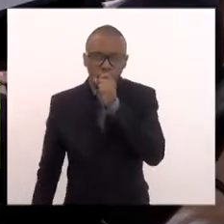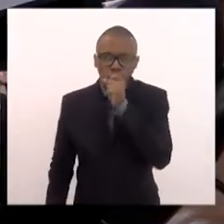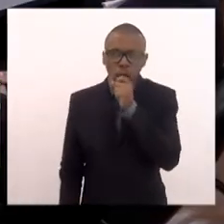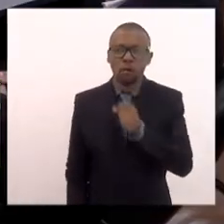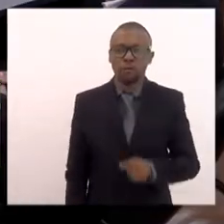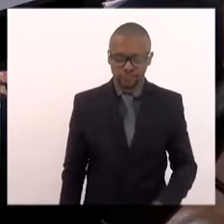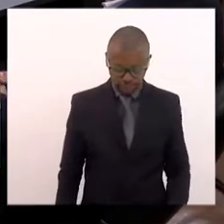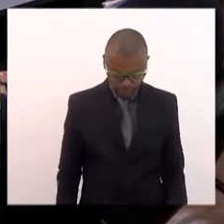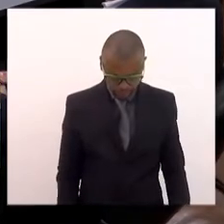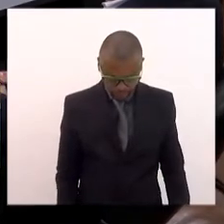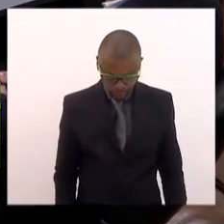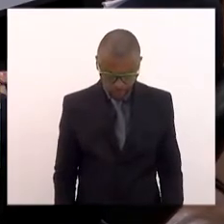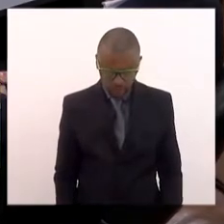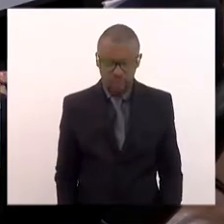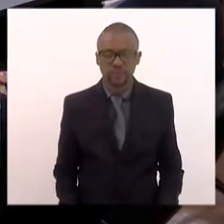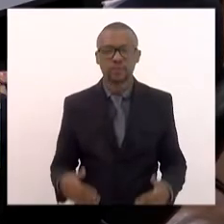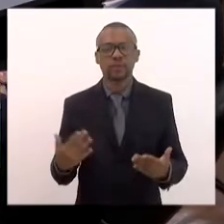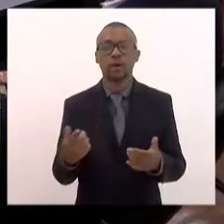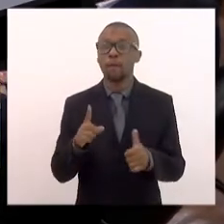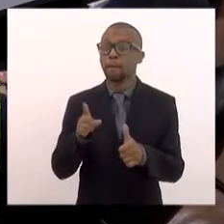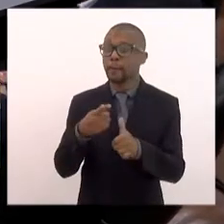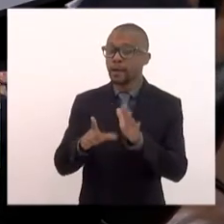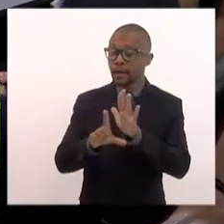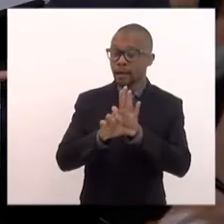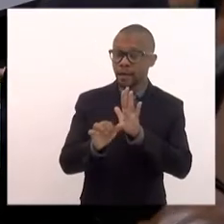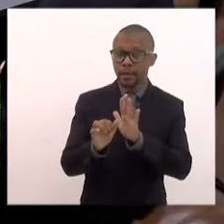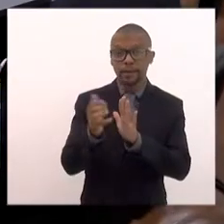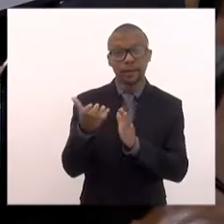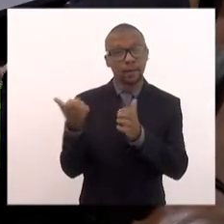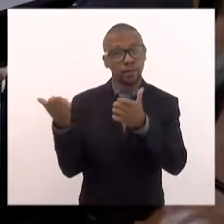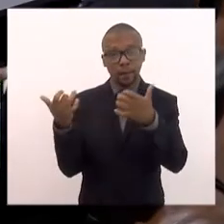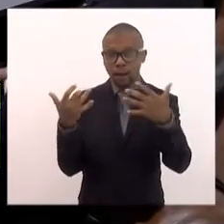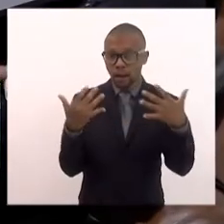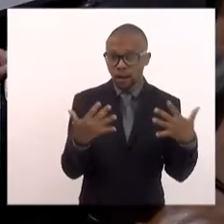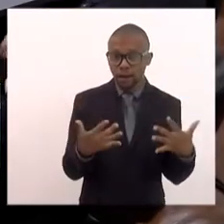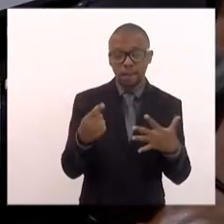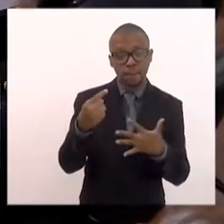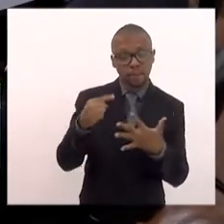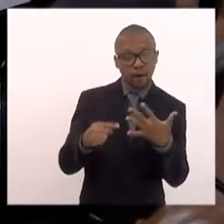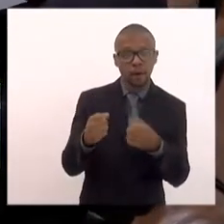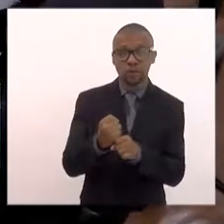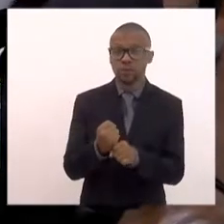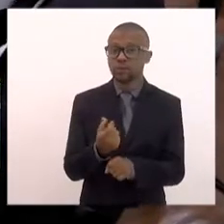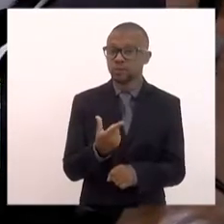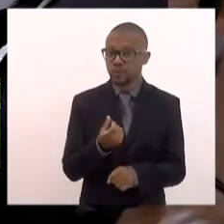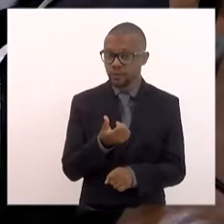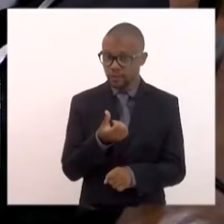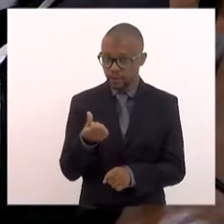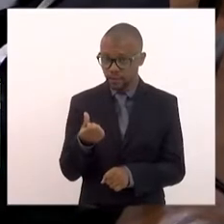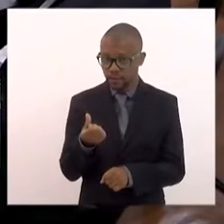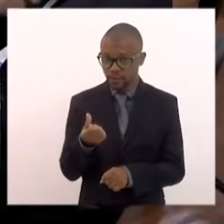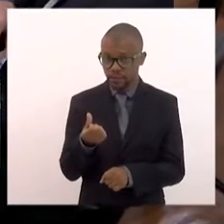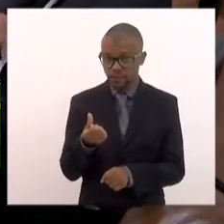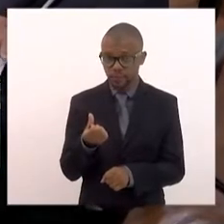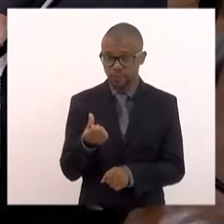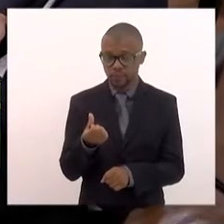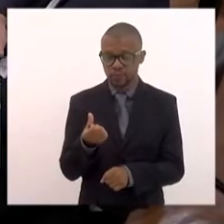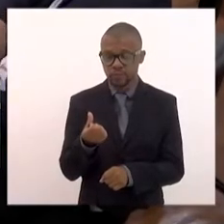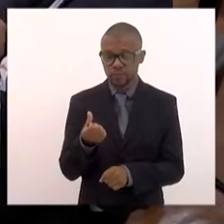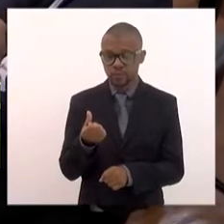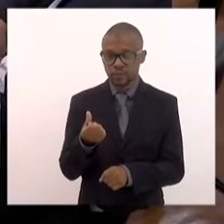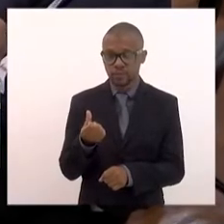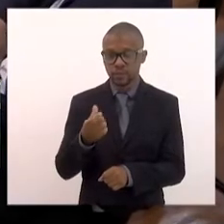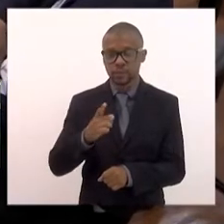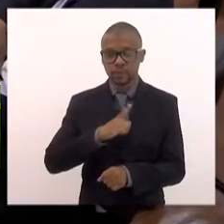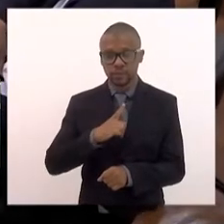Bom, uma primeira lei que eu quero aqui mencionar é uma lei de 2016, que é uma lei construída pela Frente